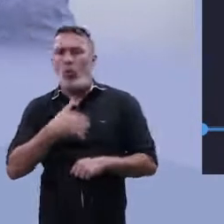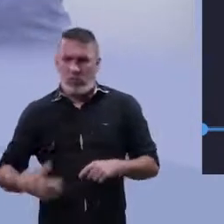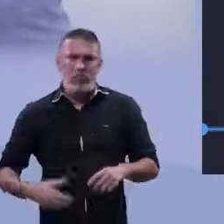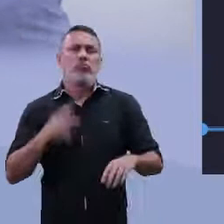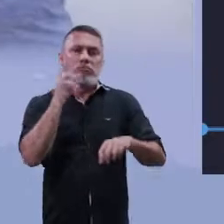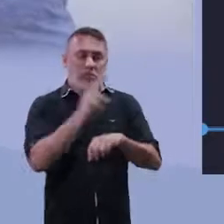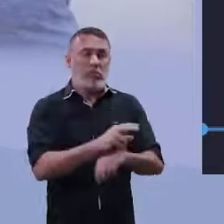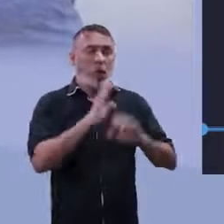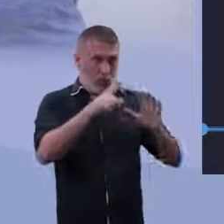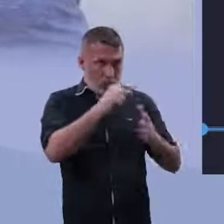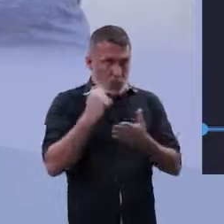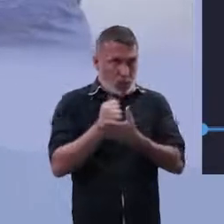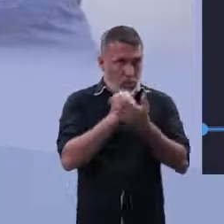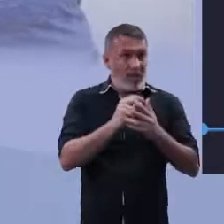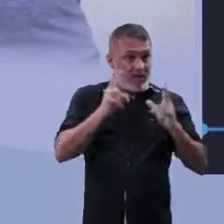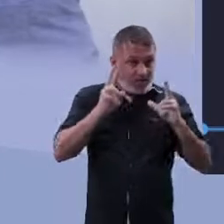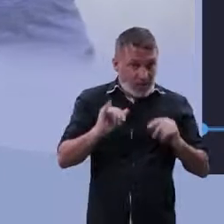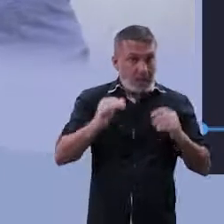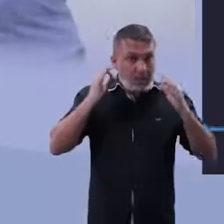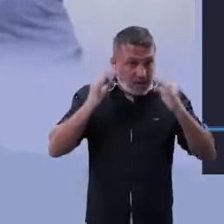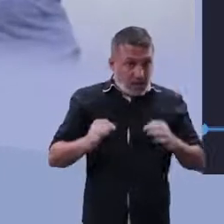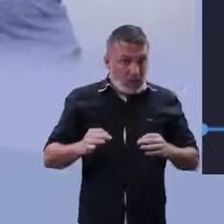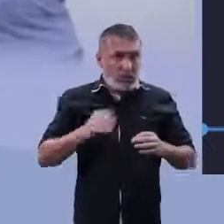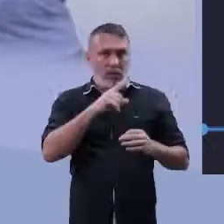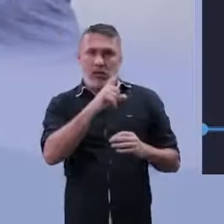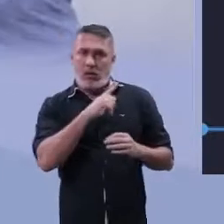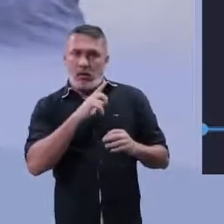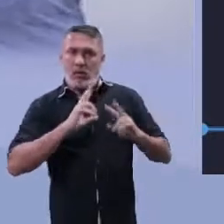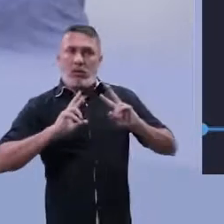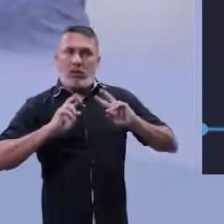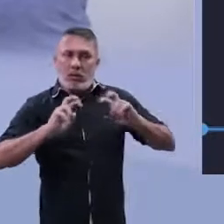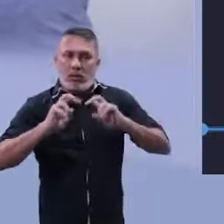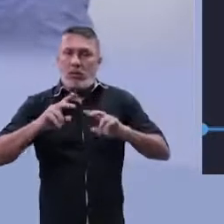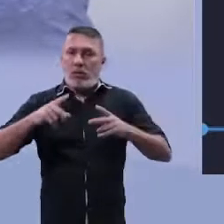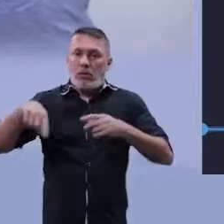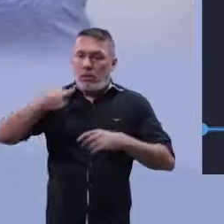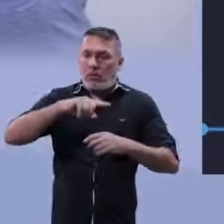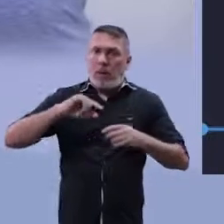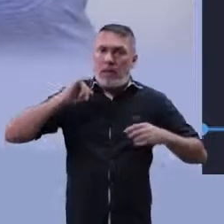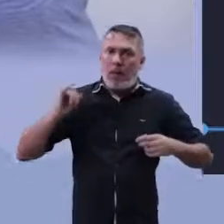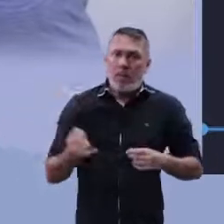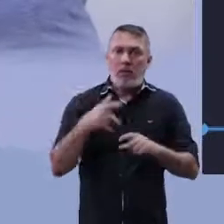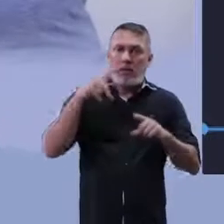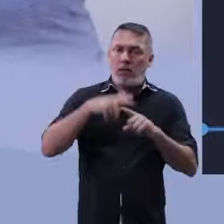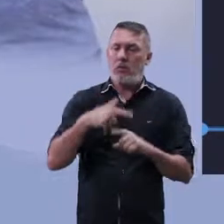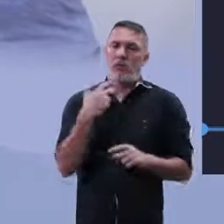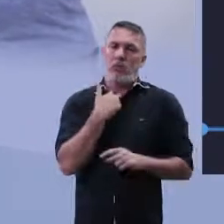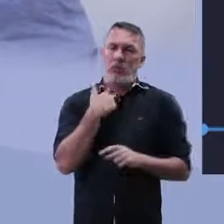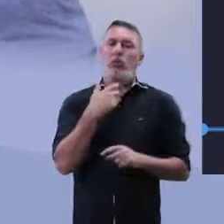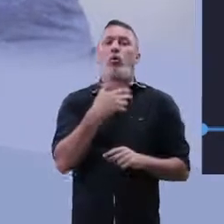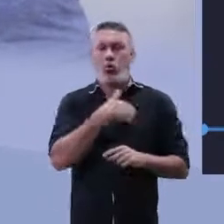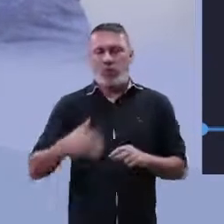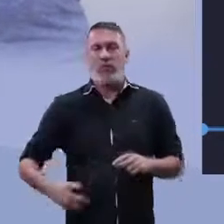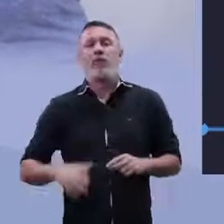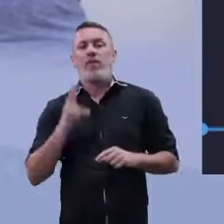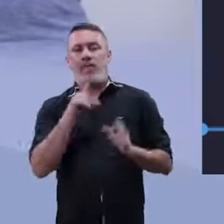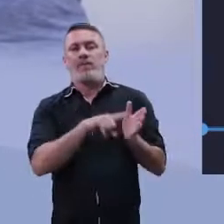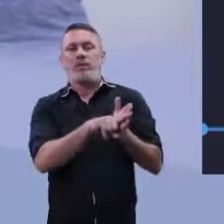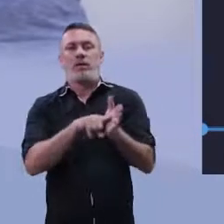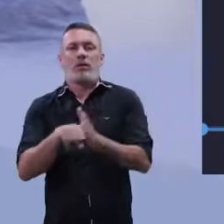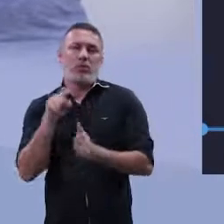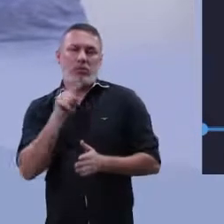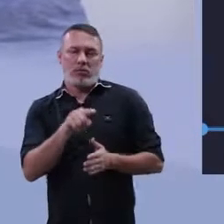Vai. Então, para não acontecer a exploração que ele apresentou no texto de apoio, vocês vão ter que, né, vão ser